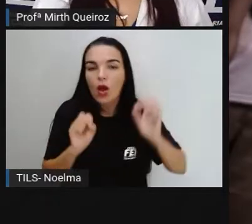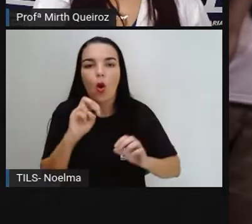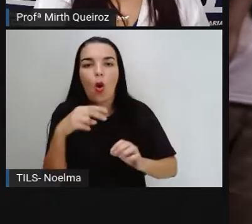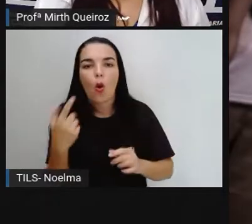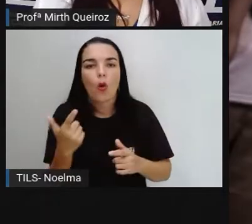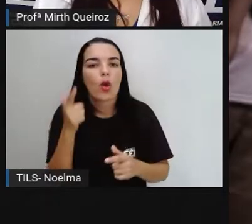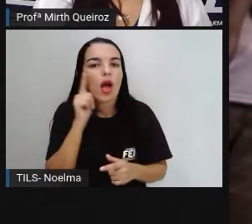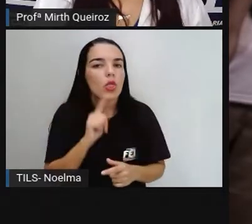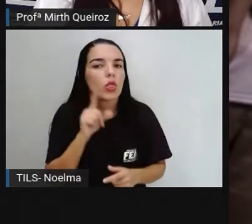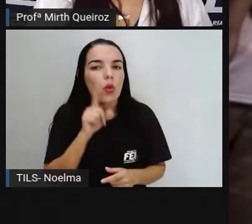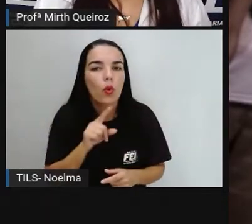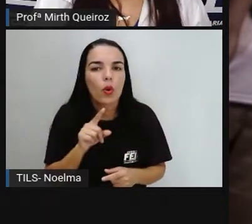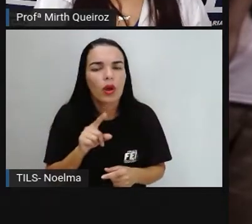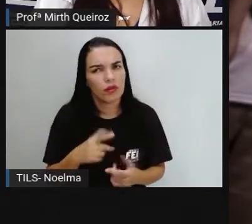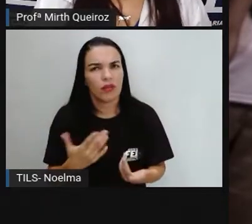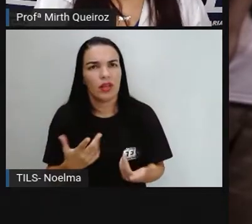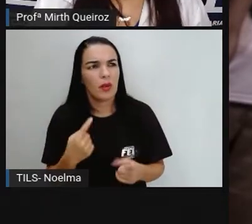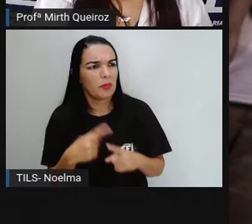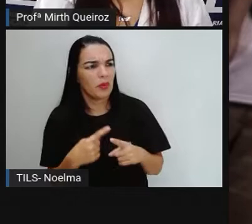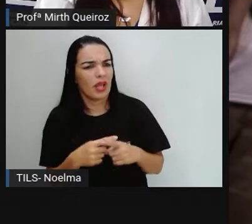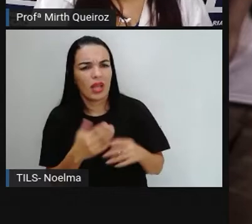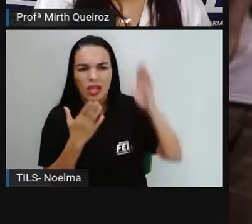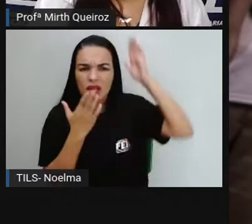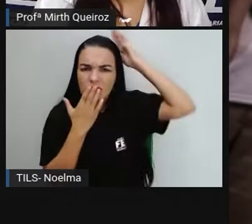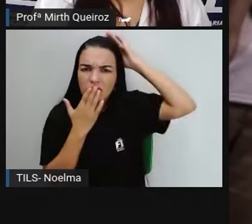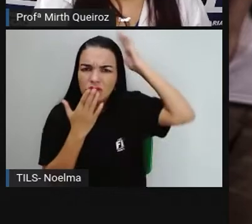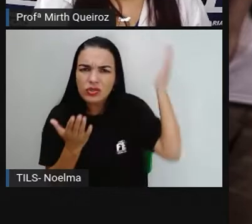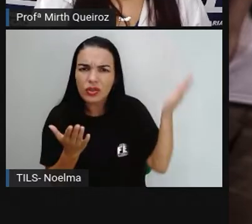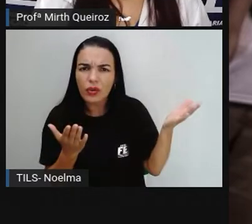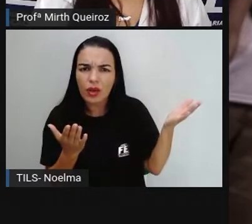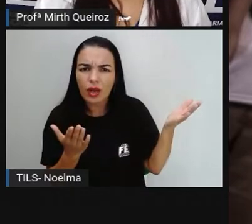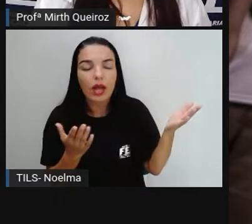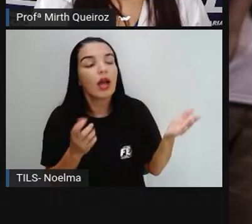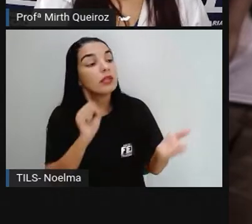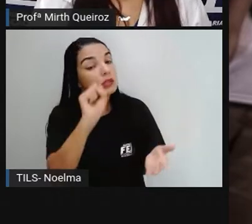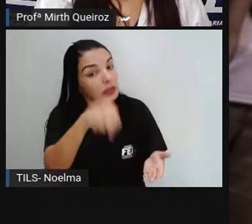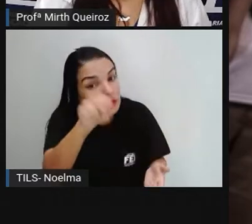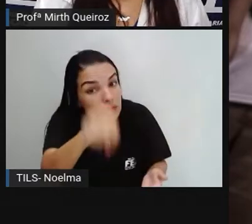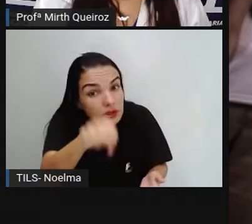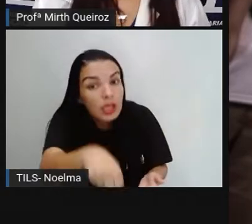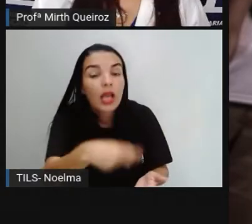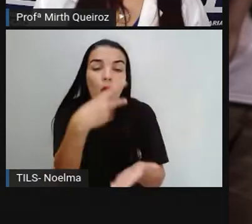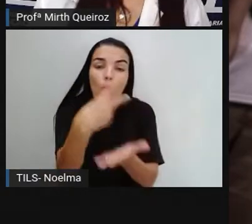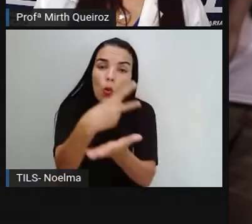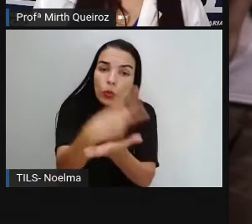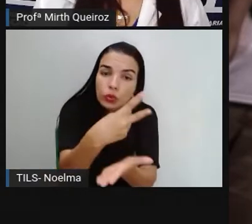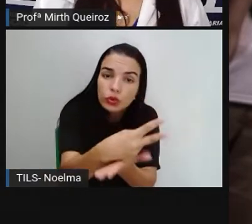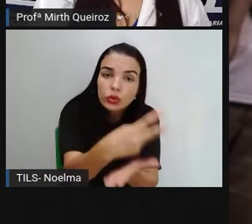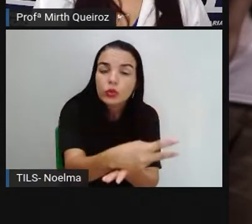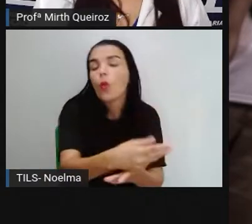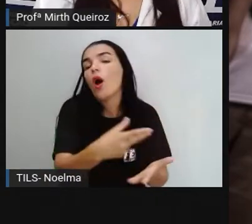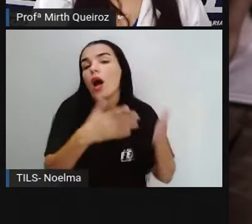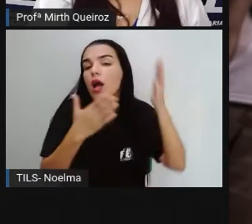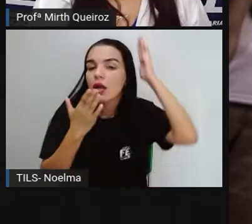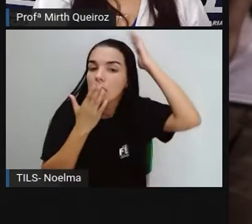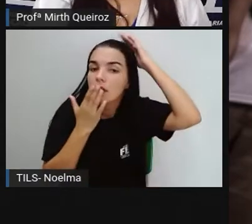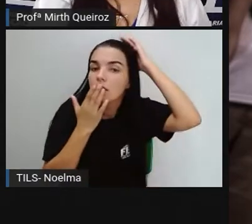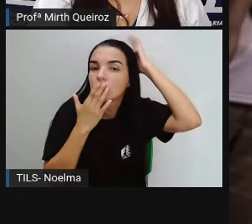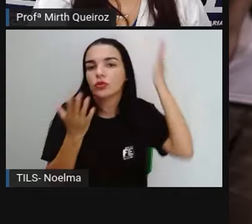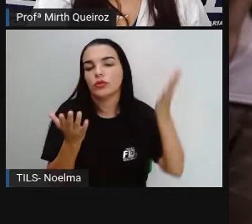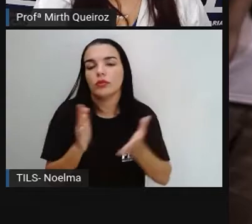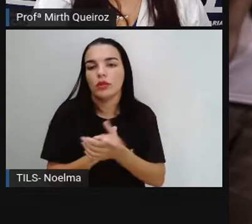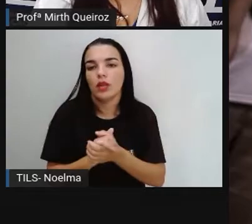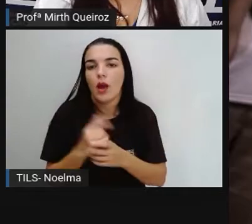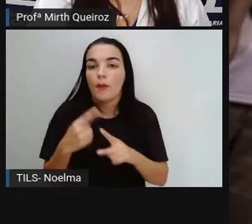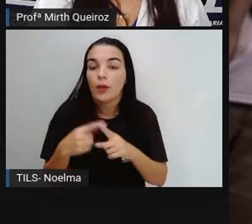ou anda nu, ele não é considerado mais índio. Isso é um equívoco, né? A gente precisa enxergar essas